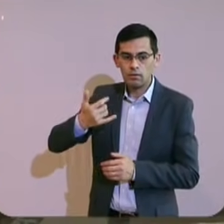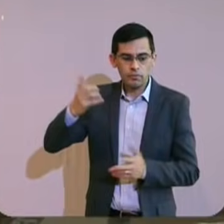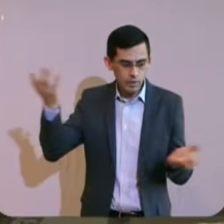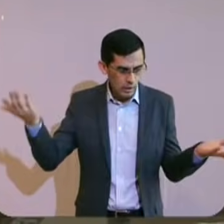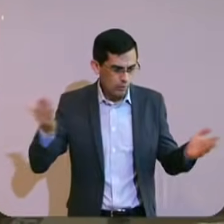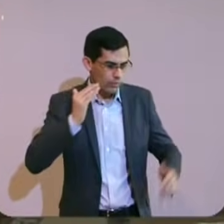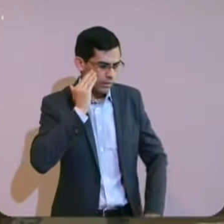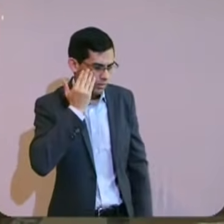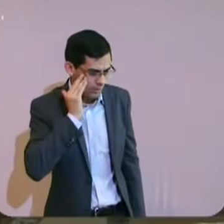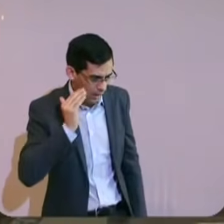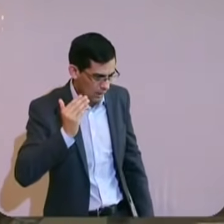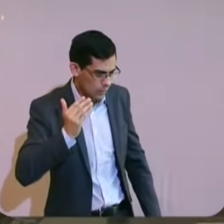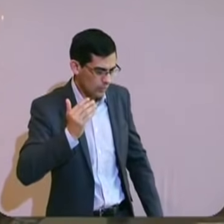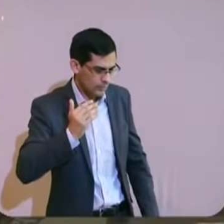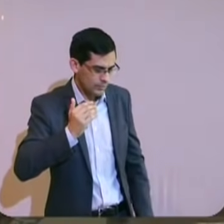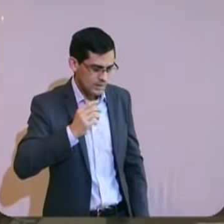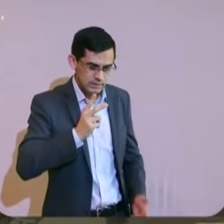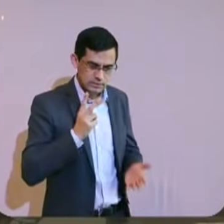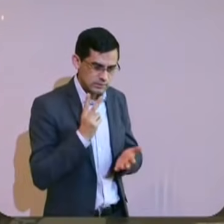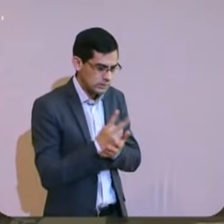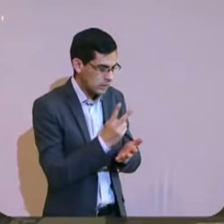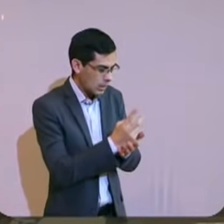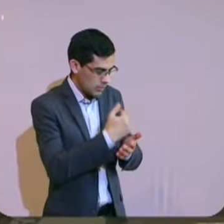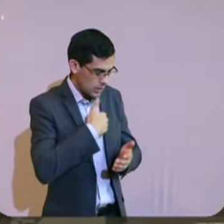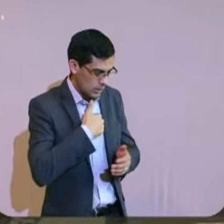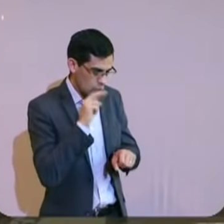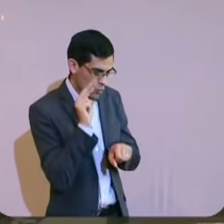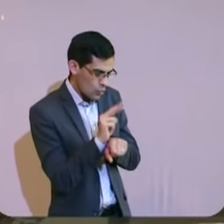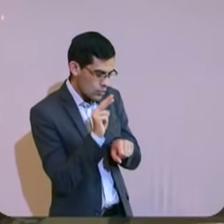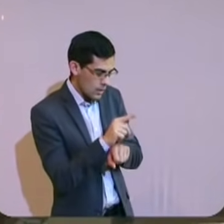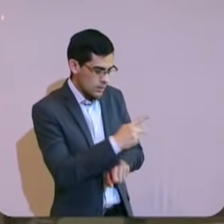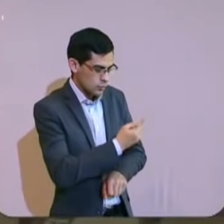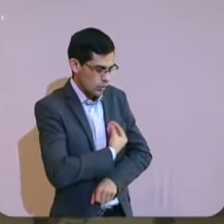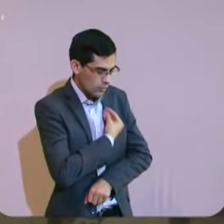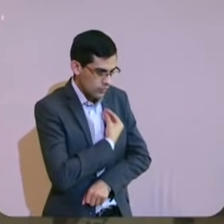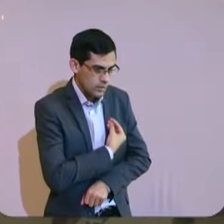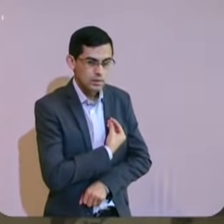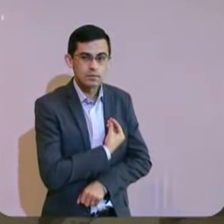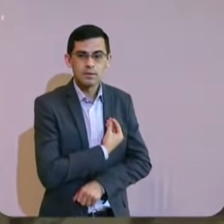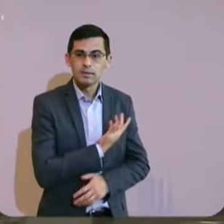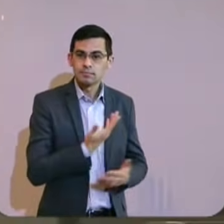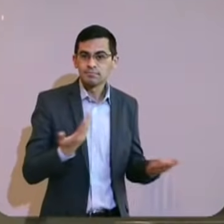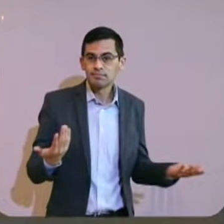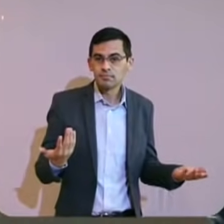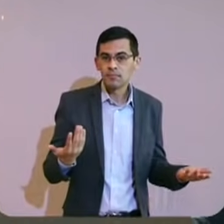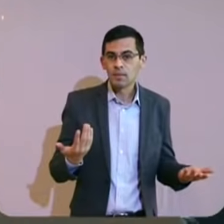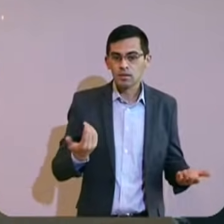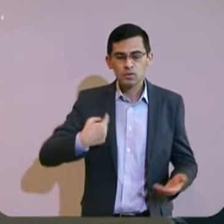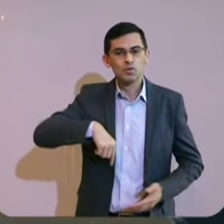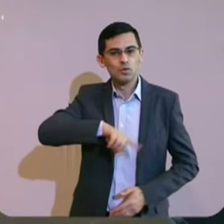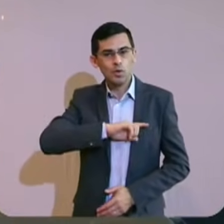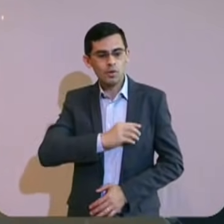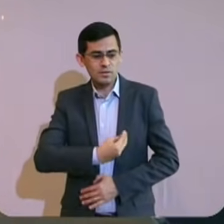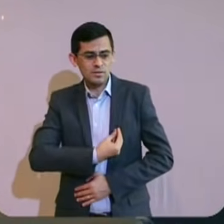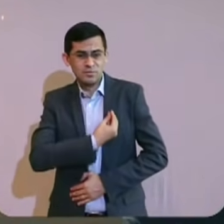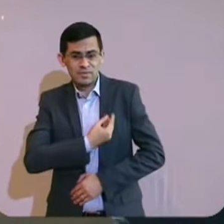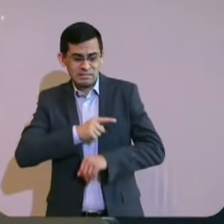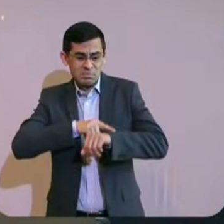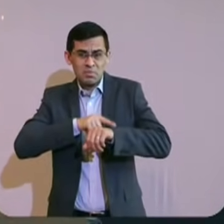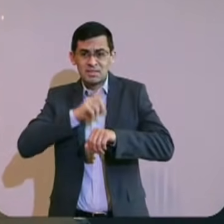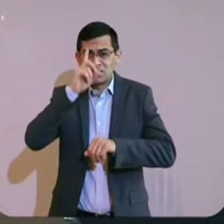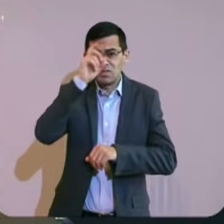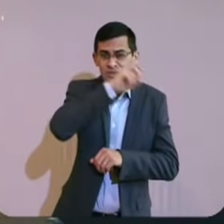entendendo? Sempre foi assim. A gente está passando dias difíceis, está complicado, a gente